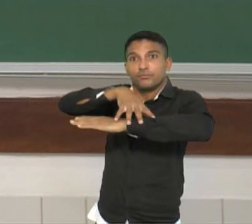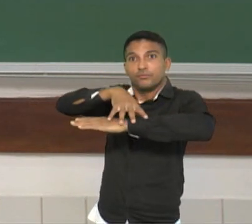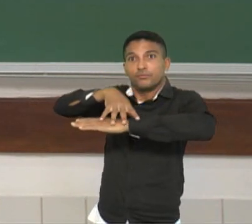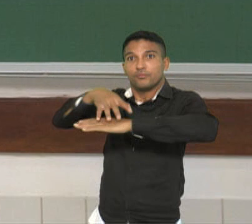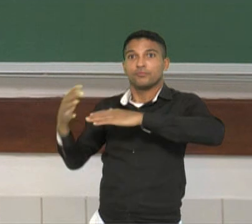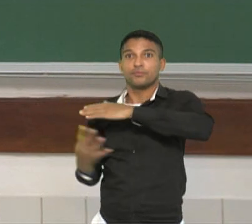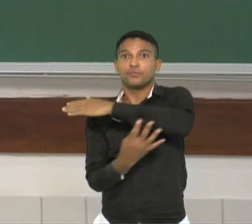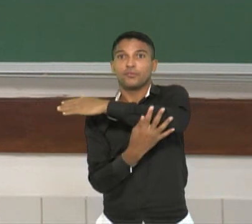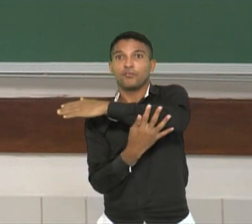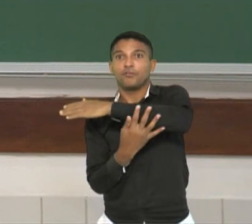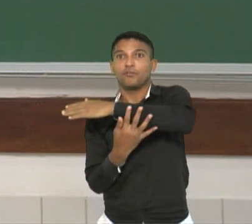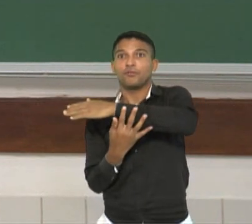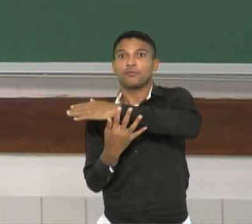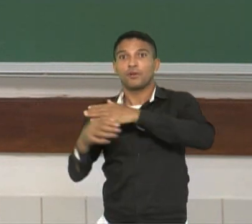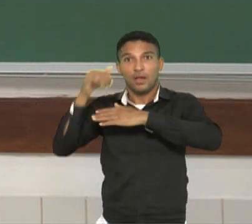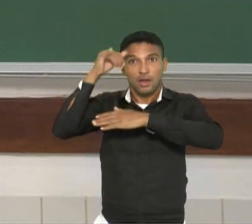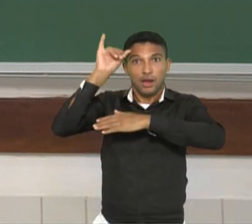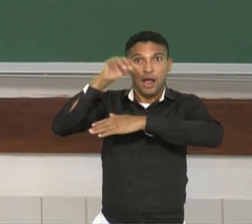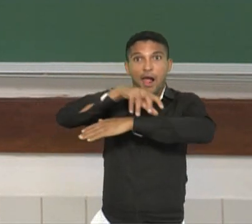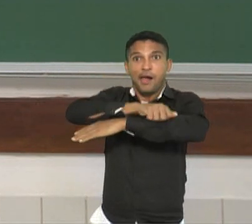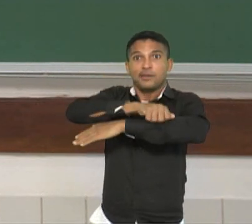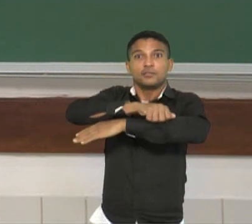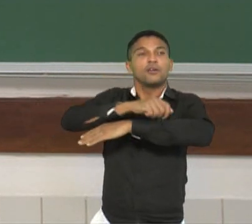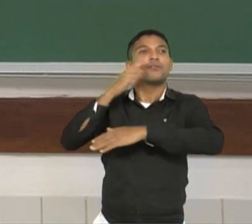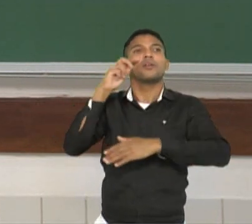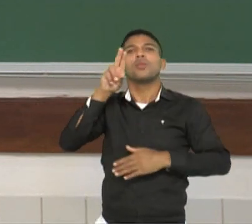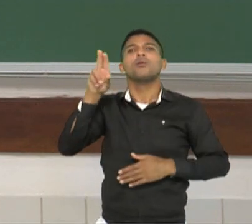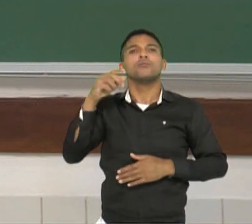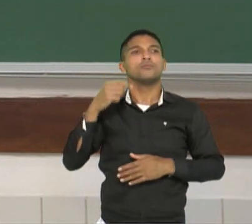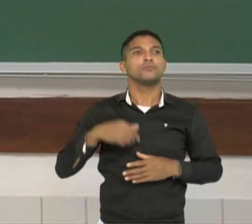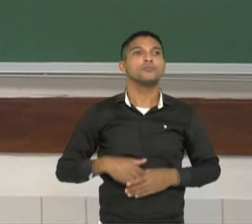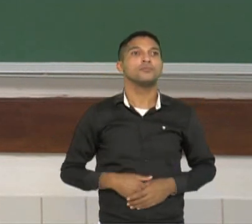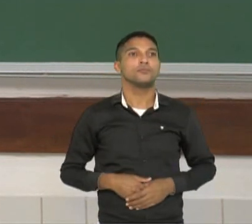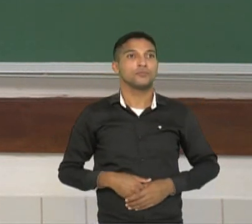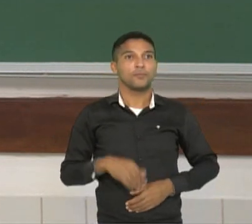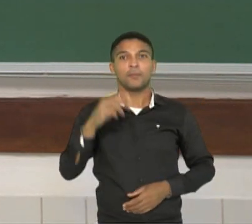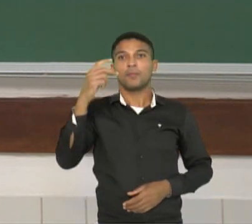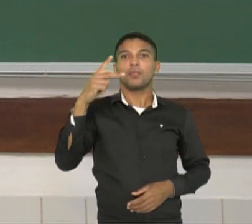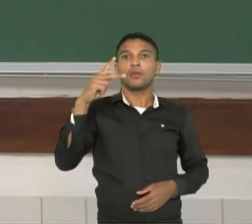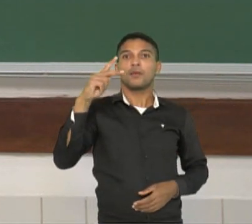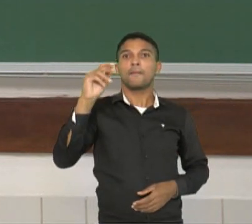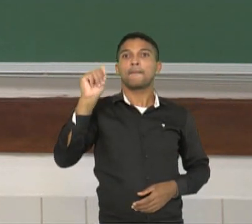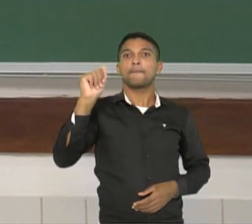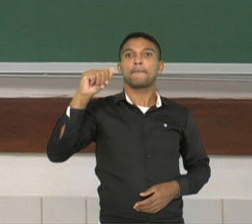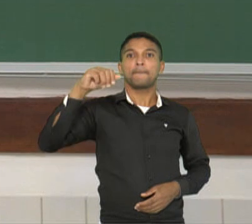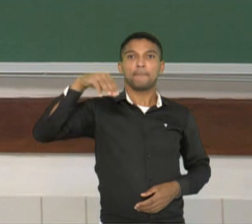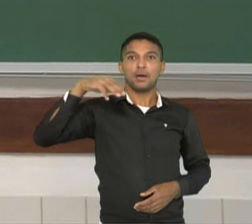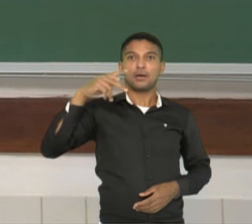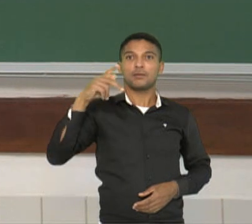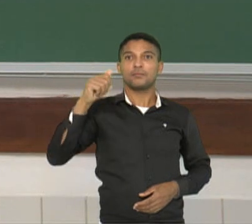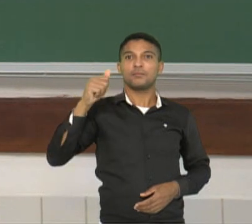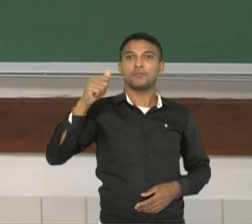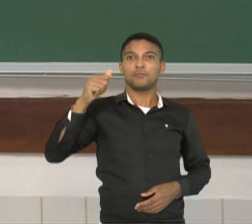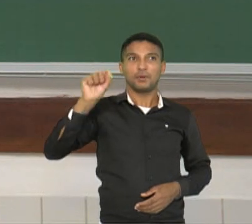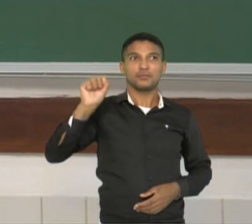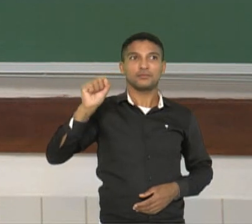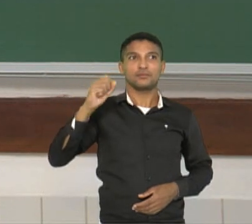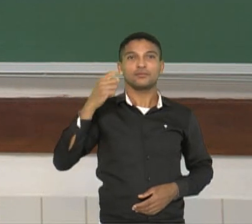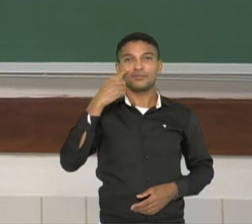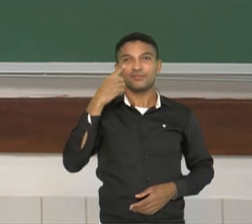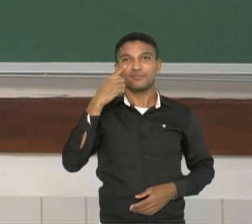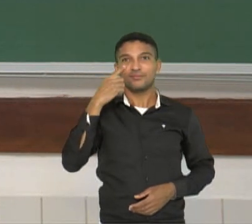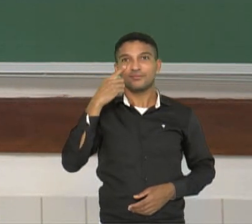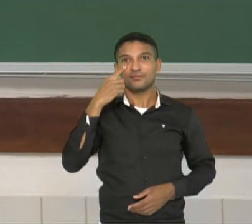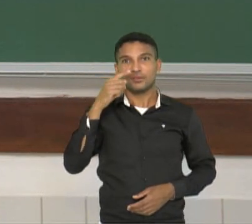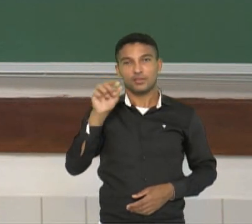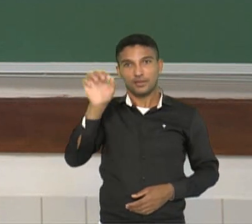planeta, áreas que apresentam características físicas parecidas vão receber outras denominações, conforme nós já vimos